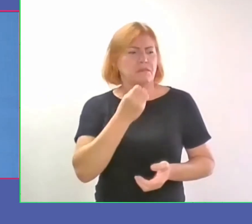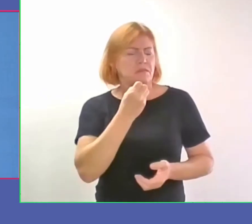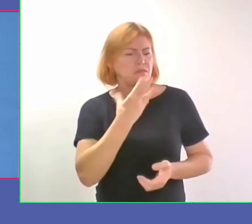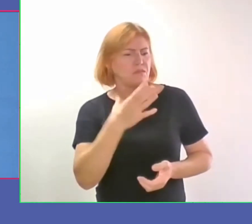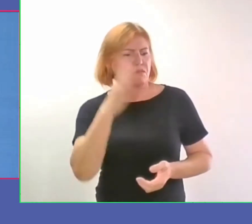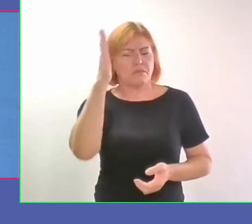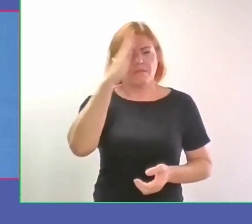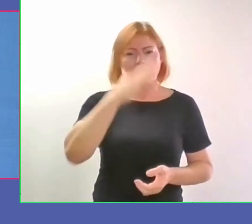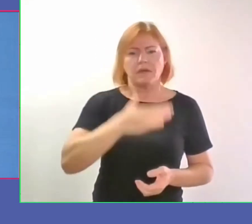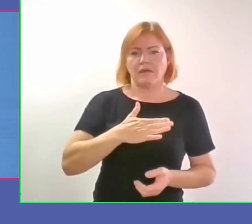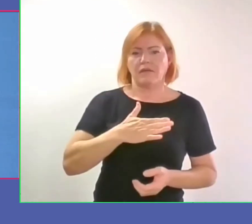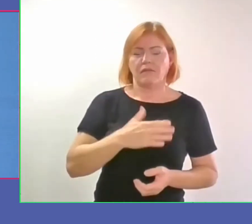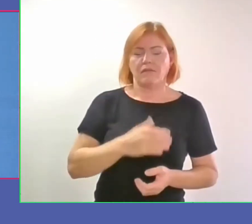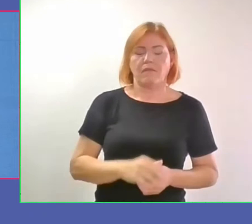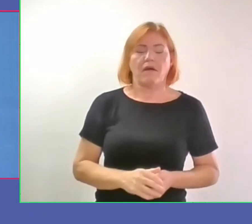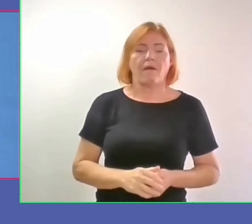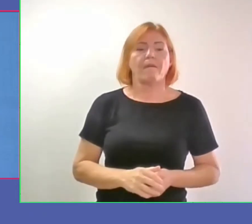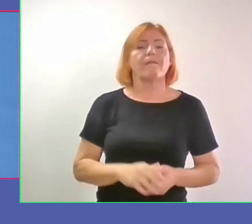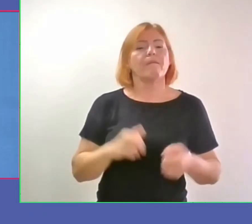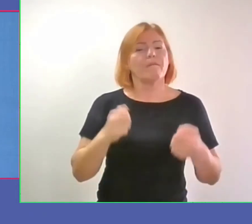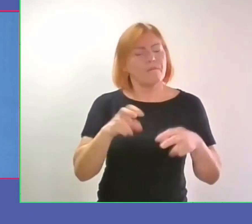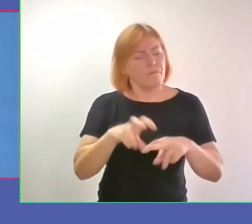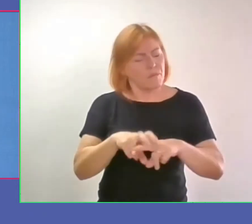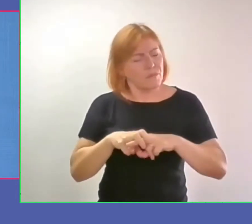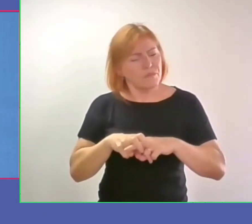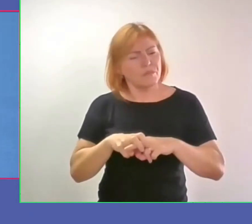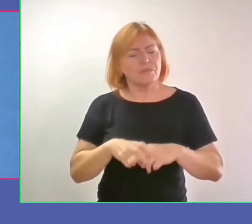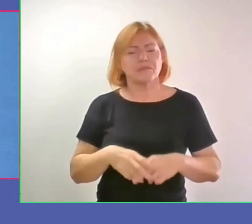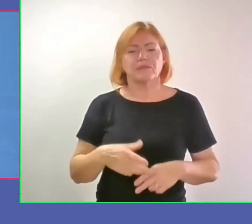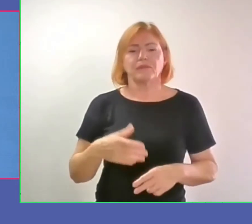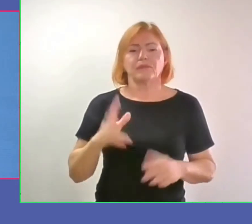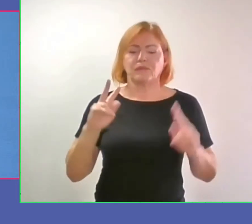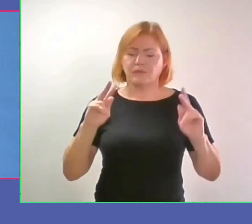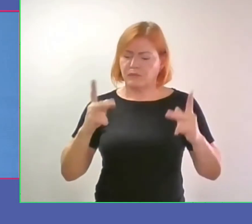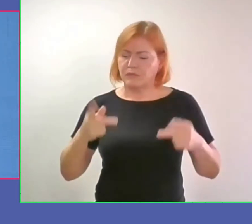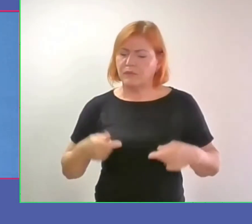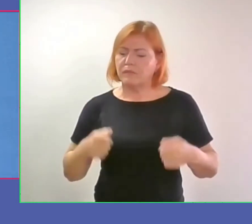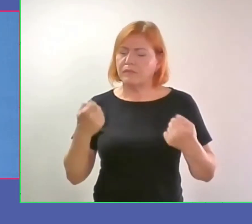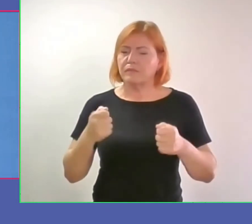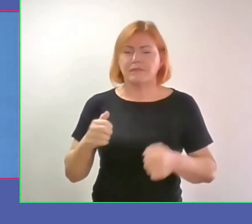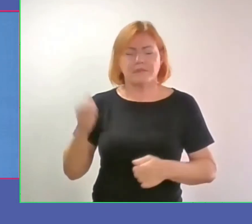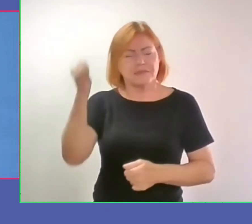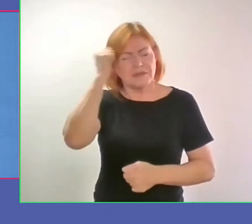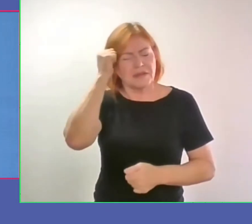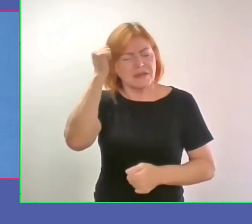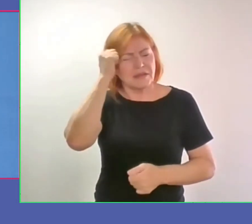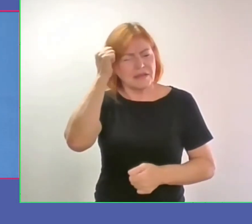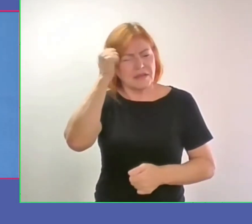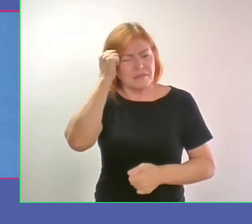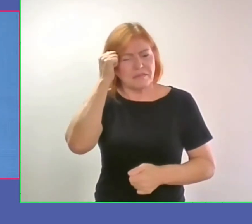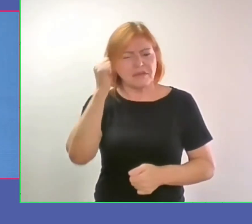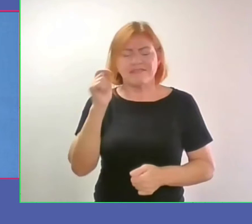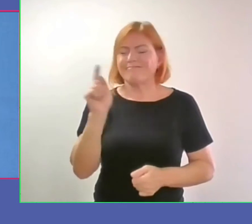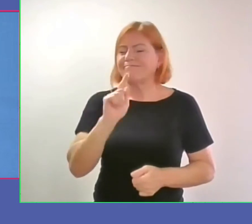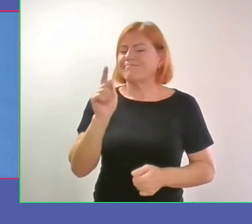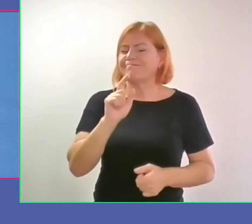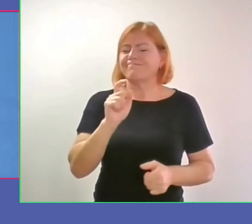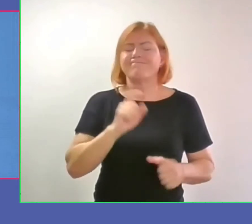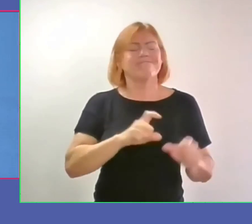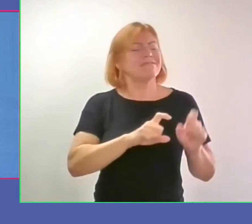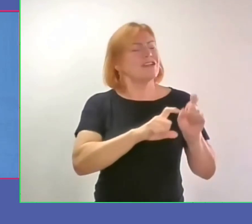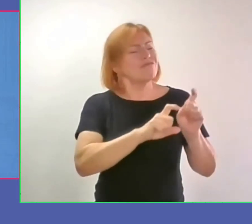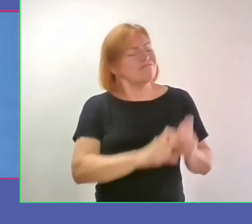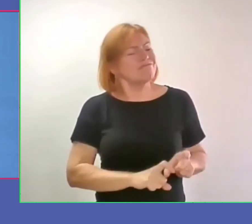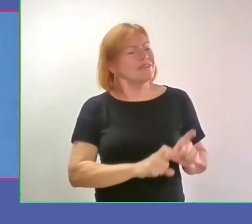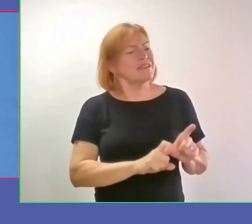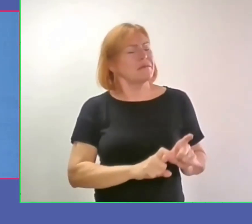arrepender de confiar tanto em si mesmo, confiar nessa capacidade que essa árvore do conhecimento